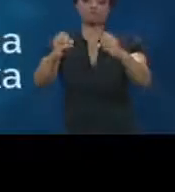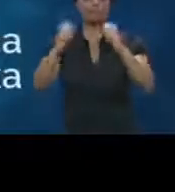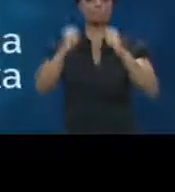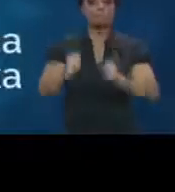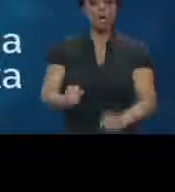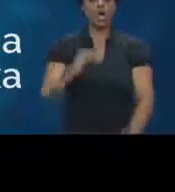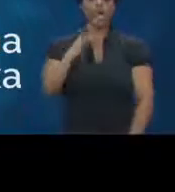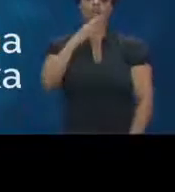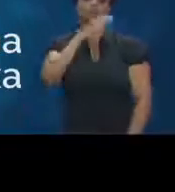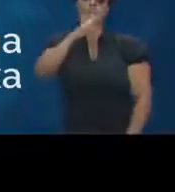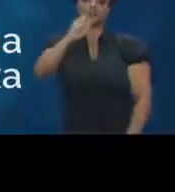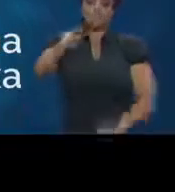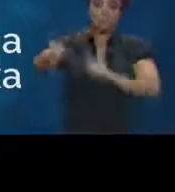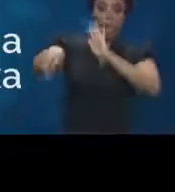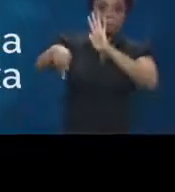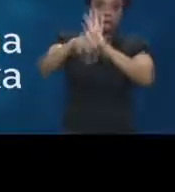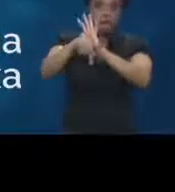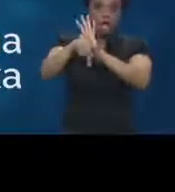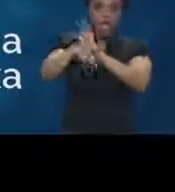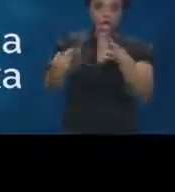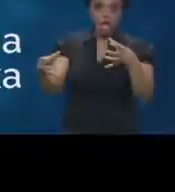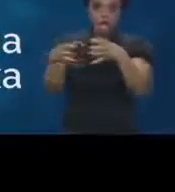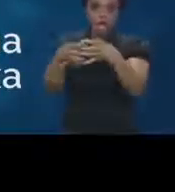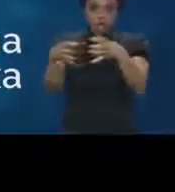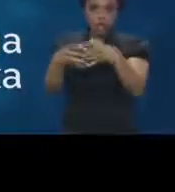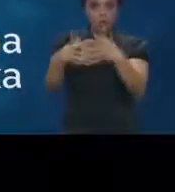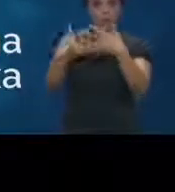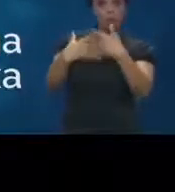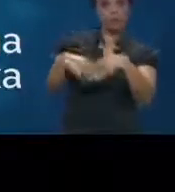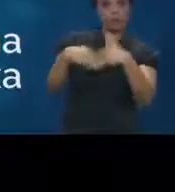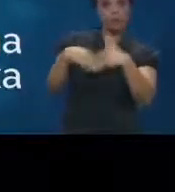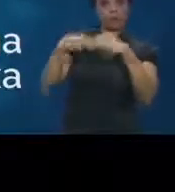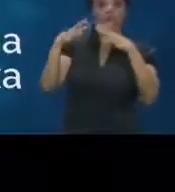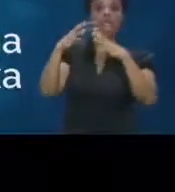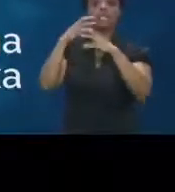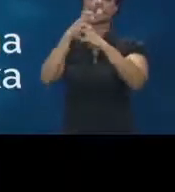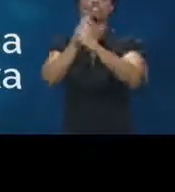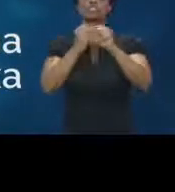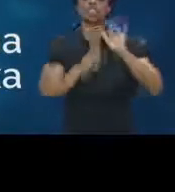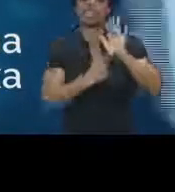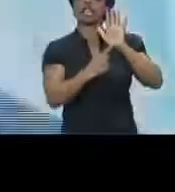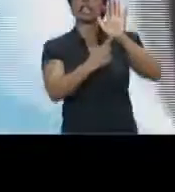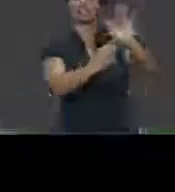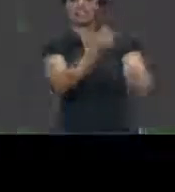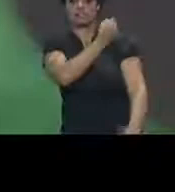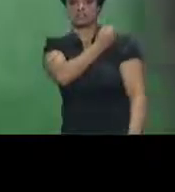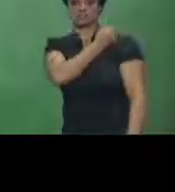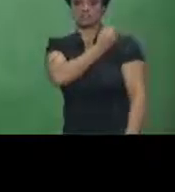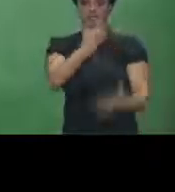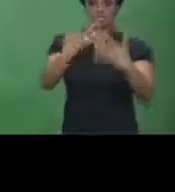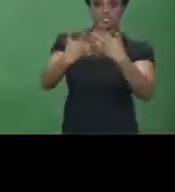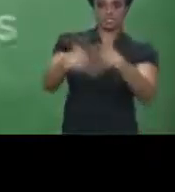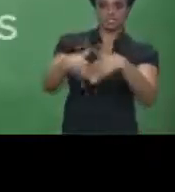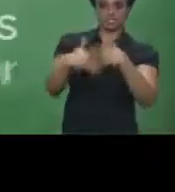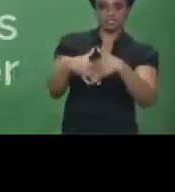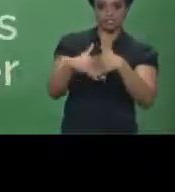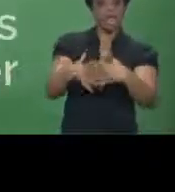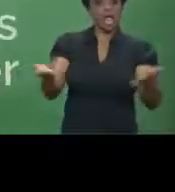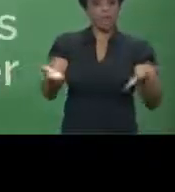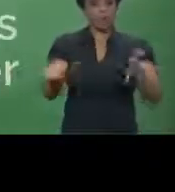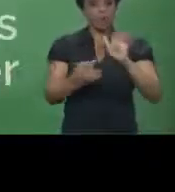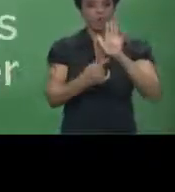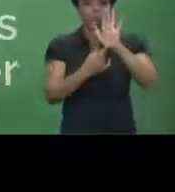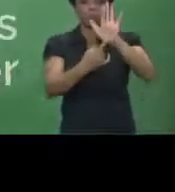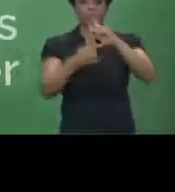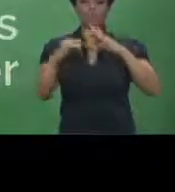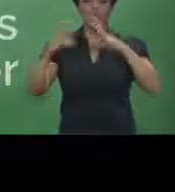forma complexa da série de Fourier, que consiste na soma de exponenciais de números complexos. Sobre as definições das